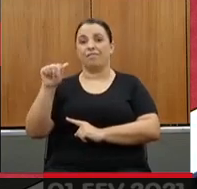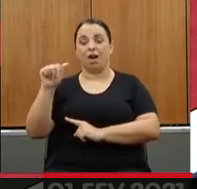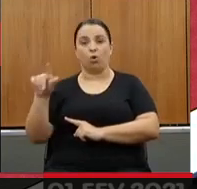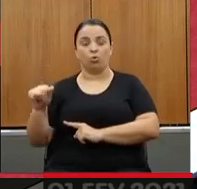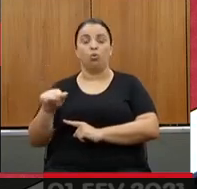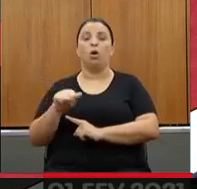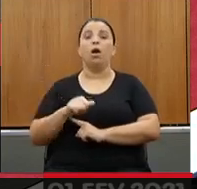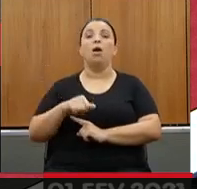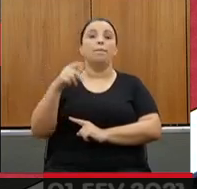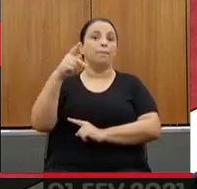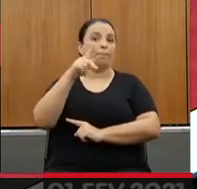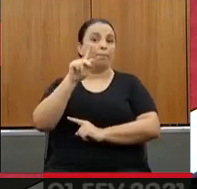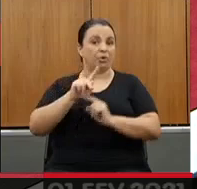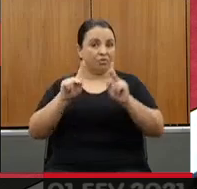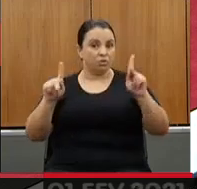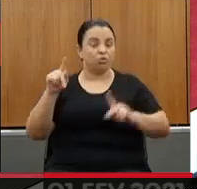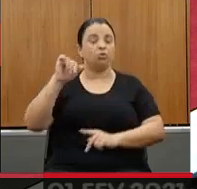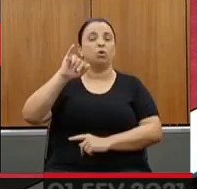Professor Irineu,